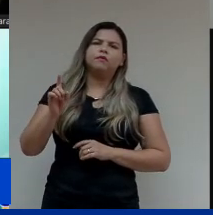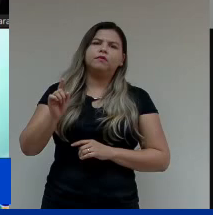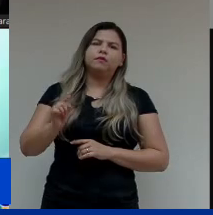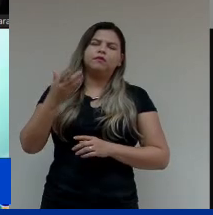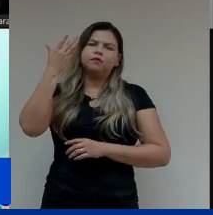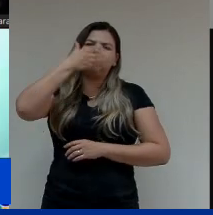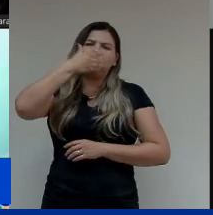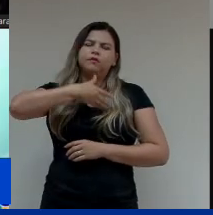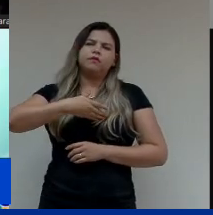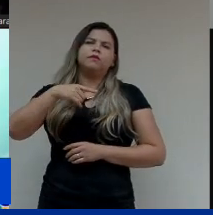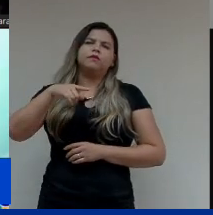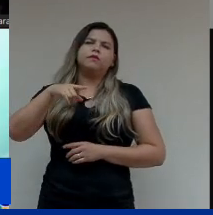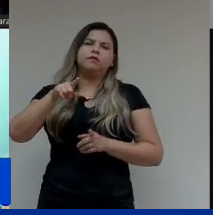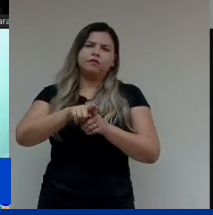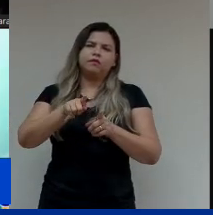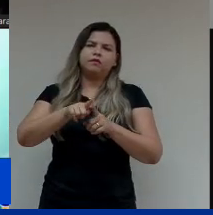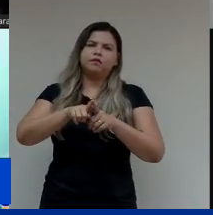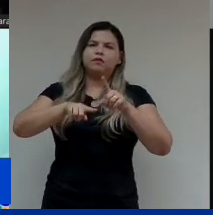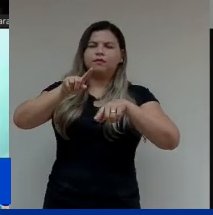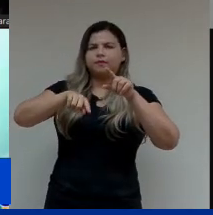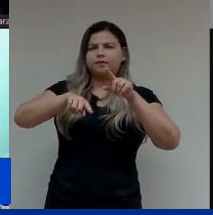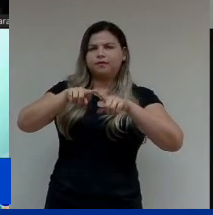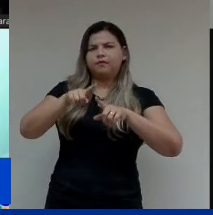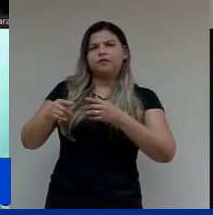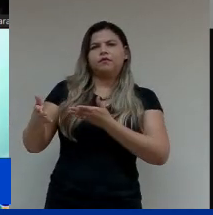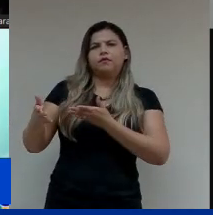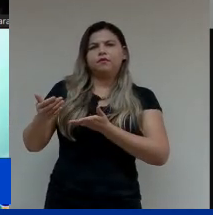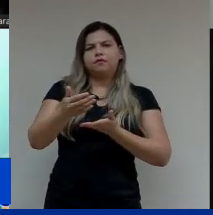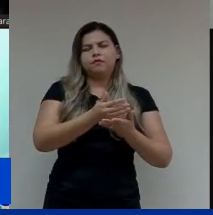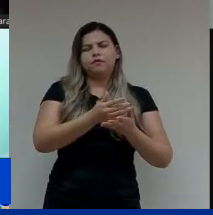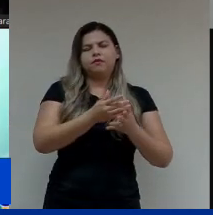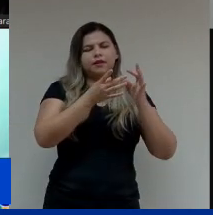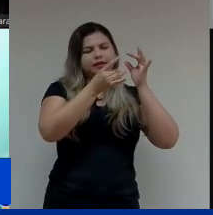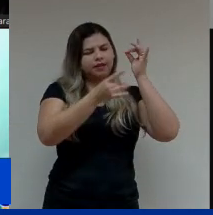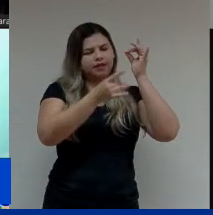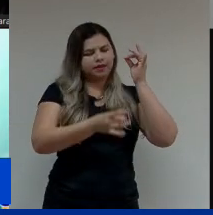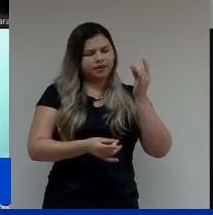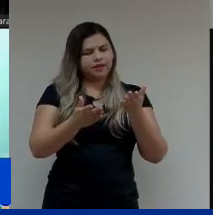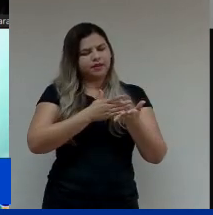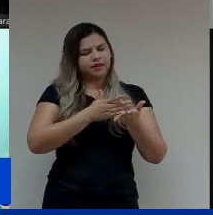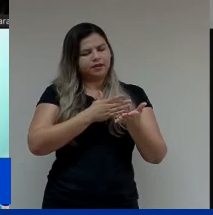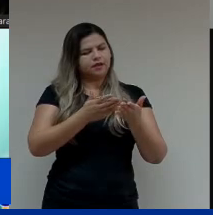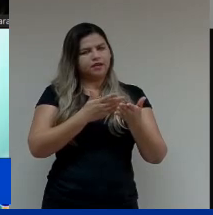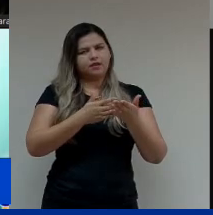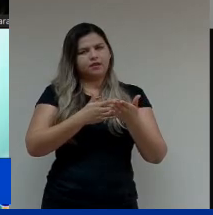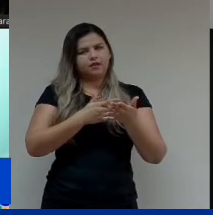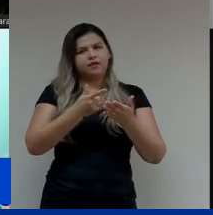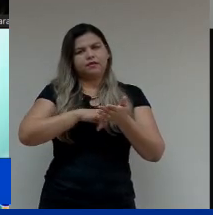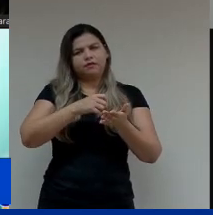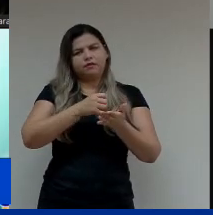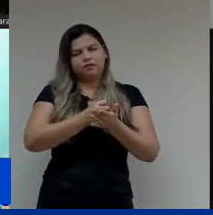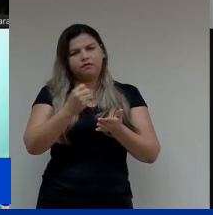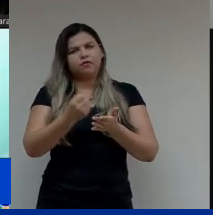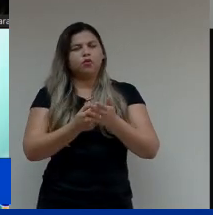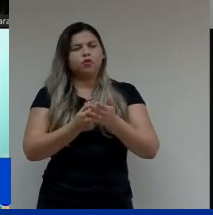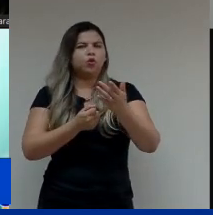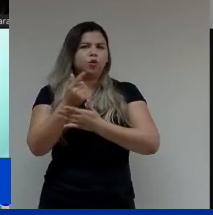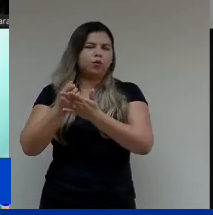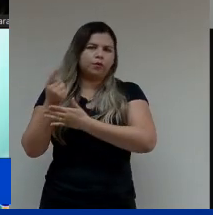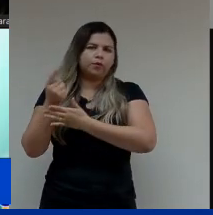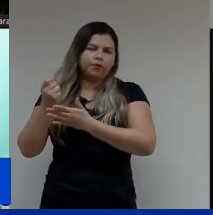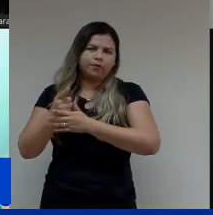da distribuição dos materiais adquiridos, o detalhamento das notas fiscais evidencia que os materiais